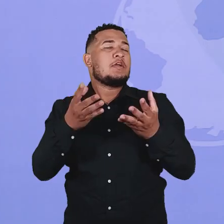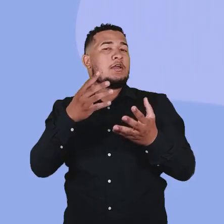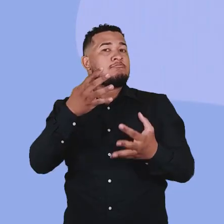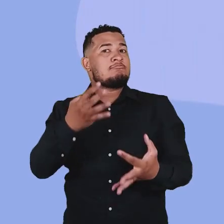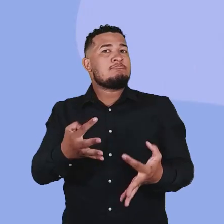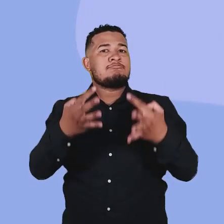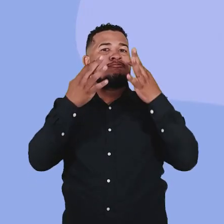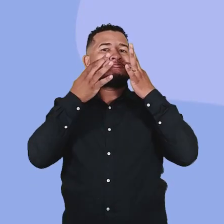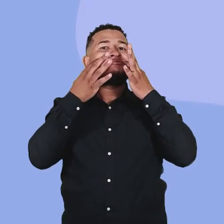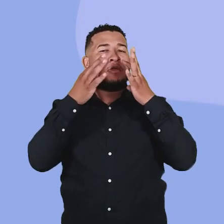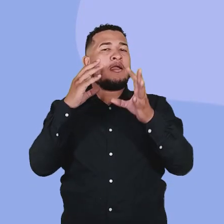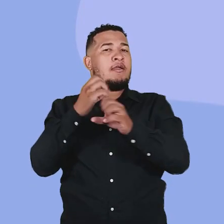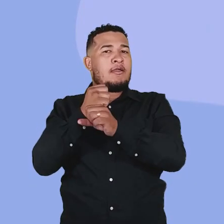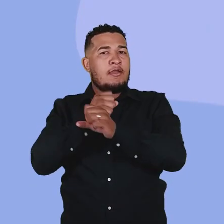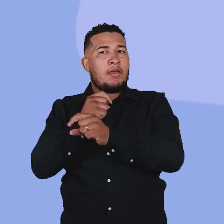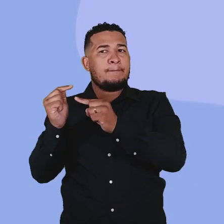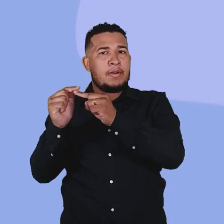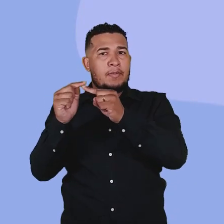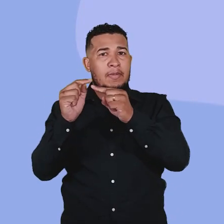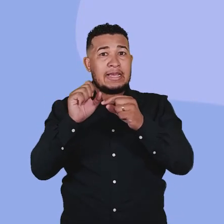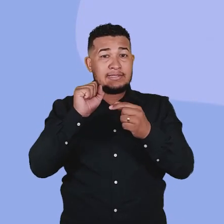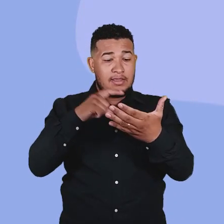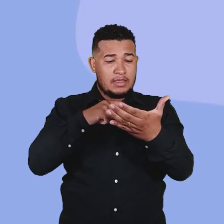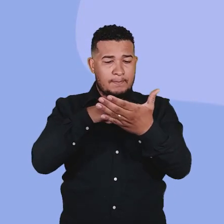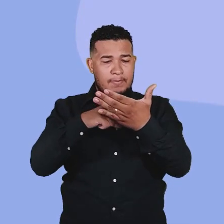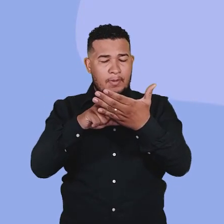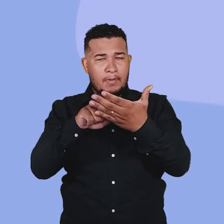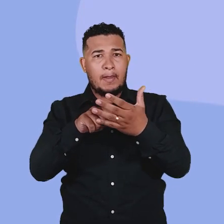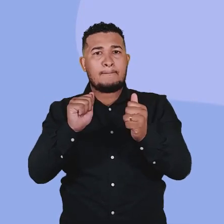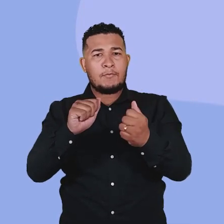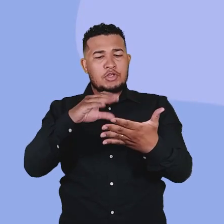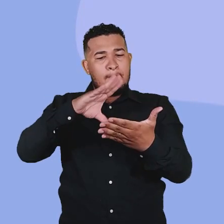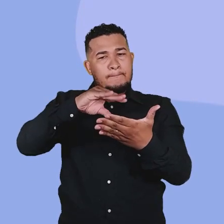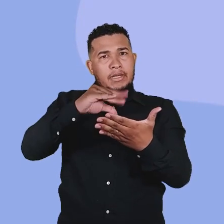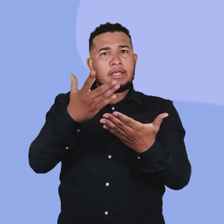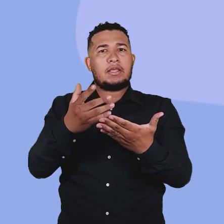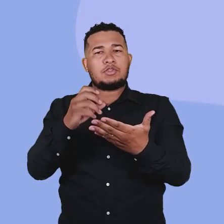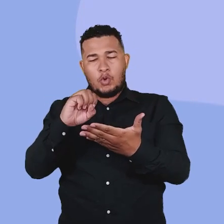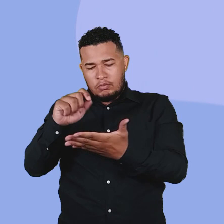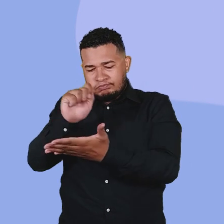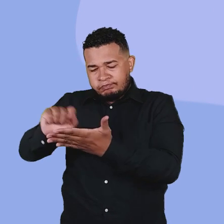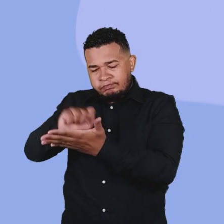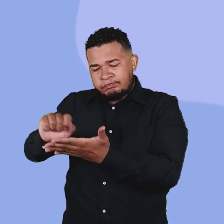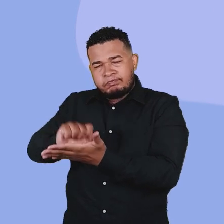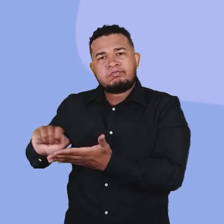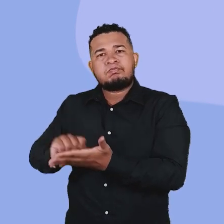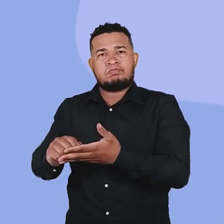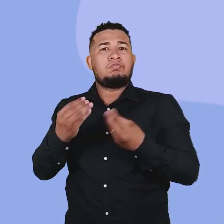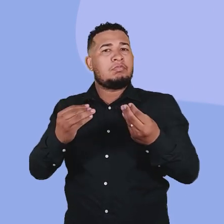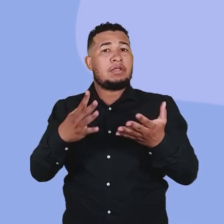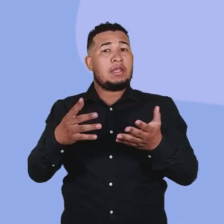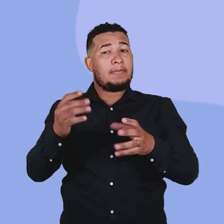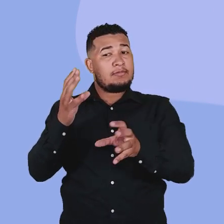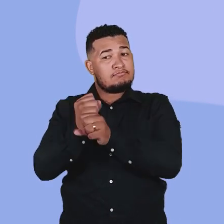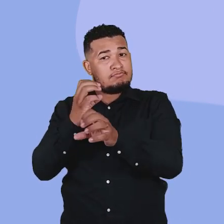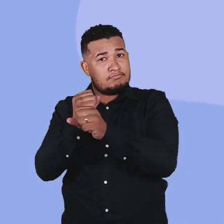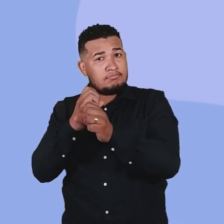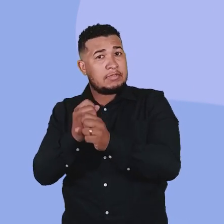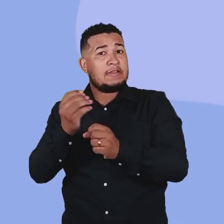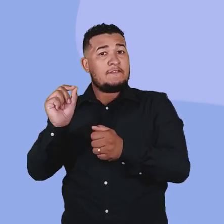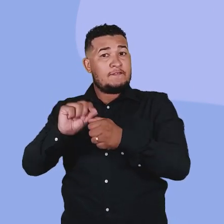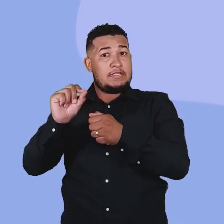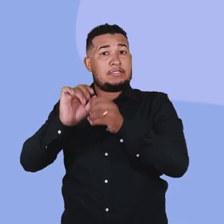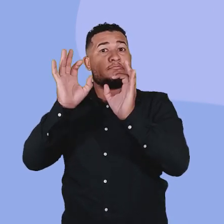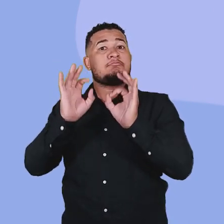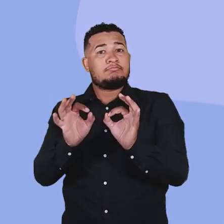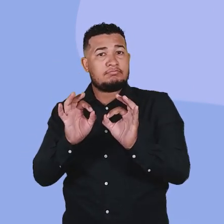você observar o cálculo direitinho. Se estiver com o celular na mão, tira um print, anota aí no seu caderno para você estar fazendo,